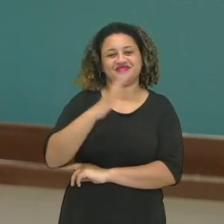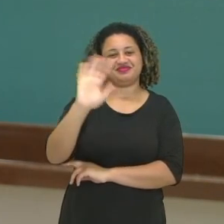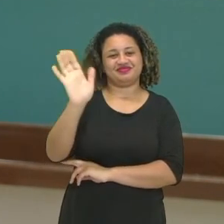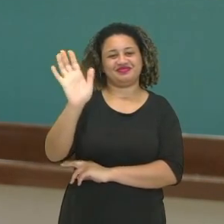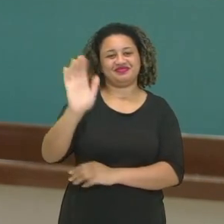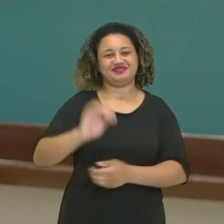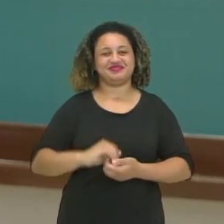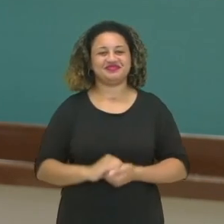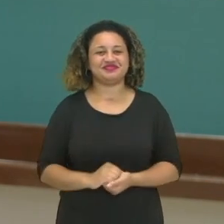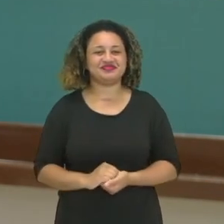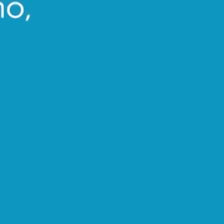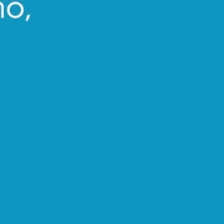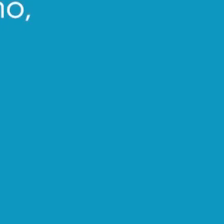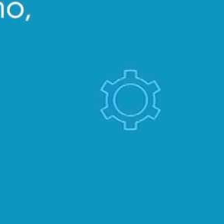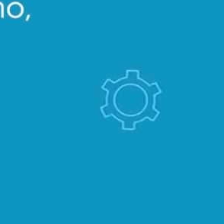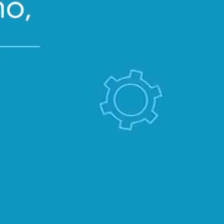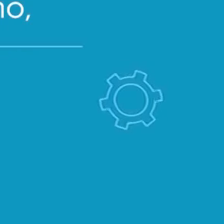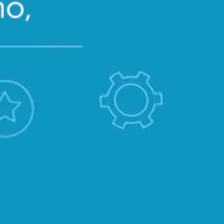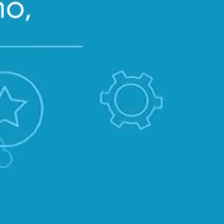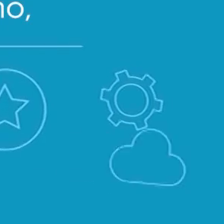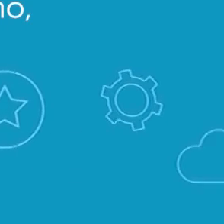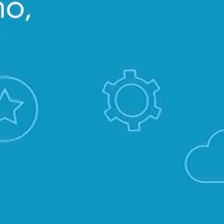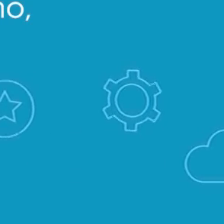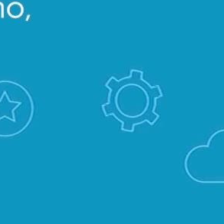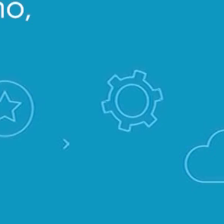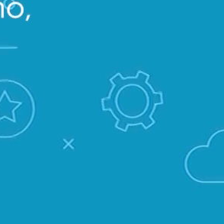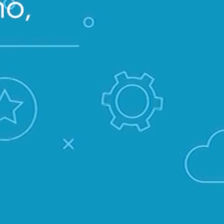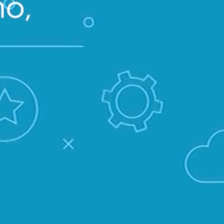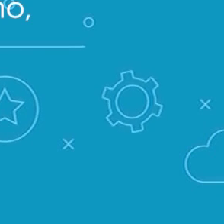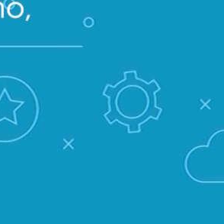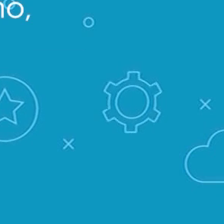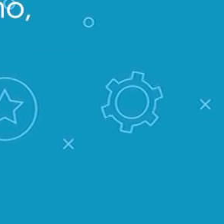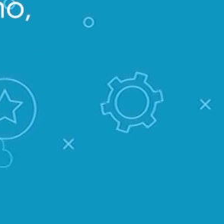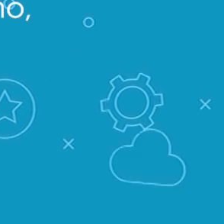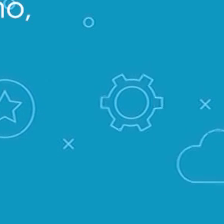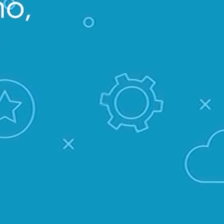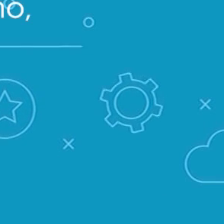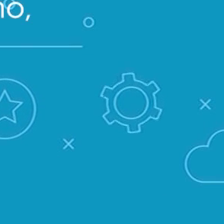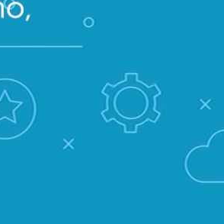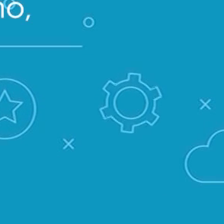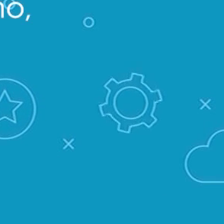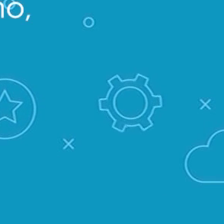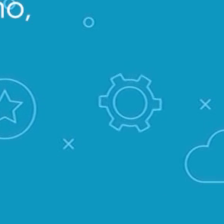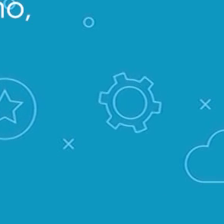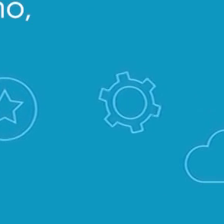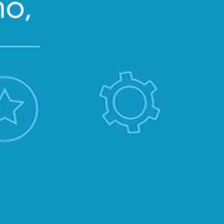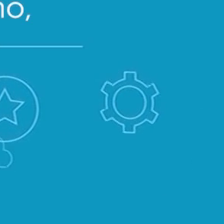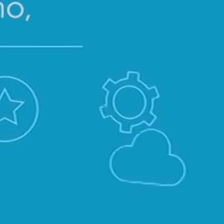Até breve!